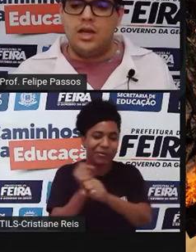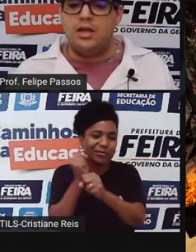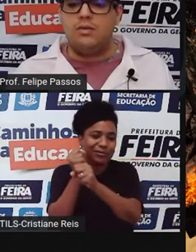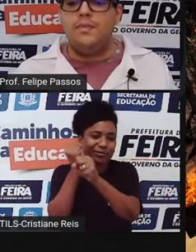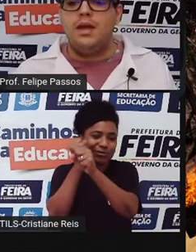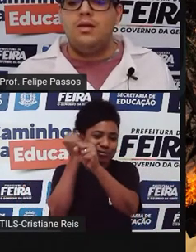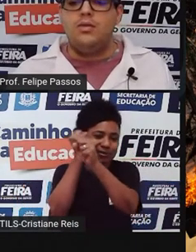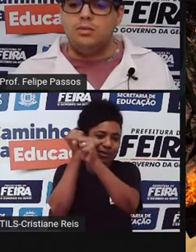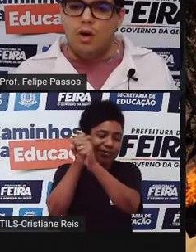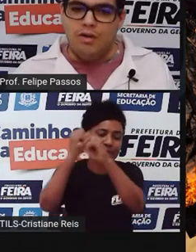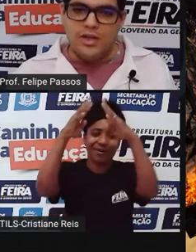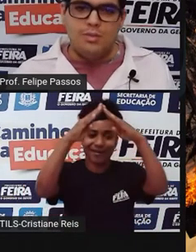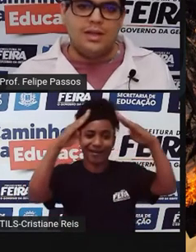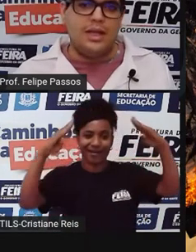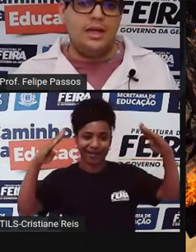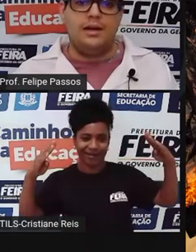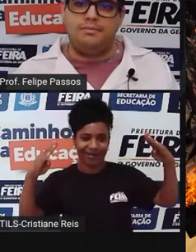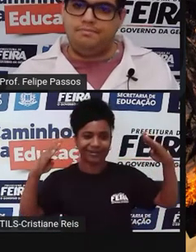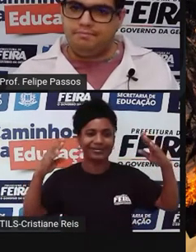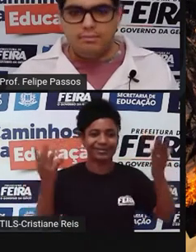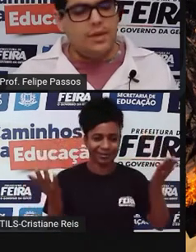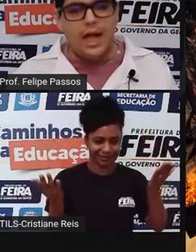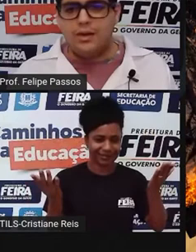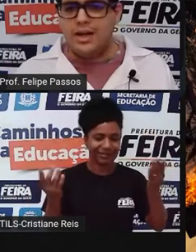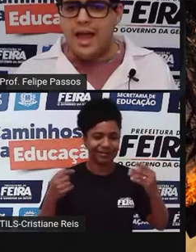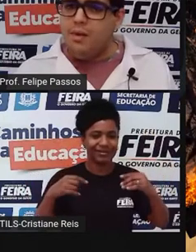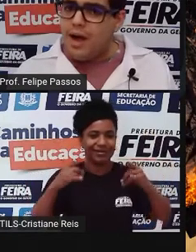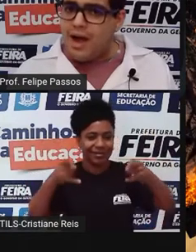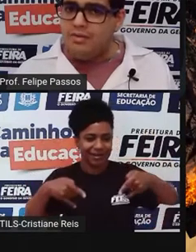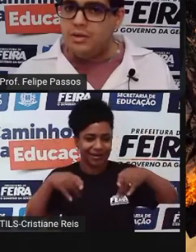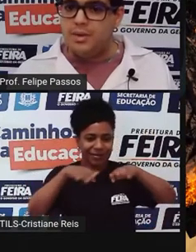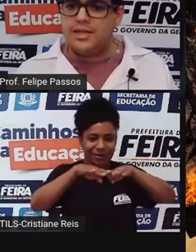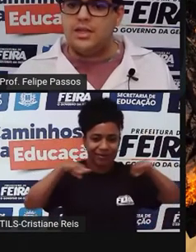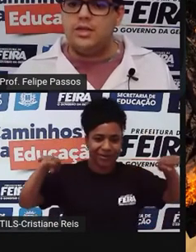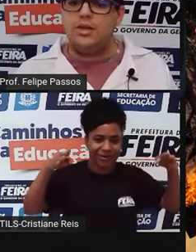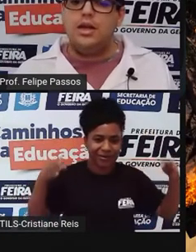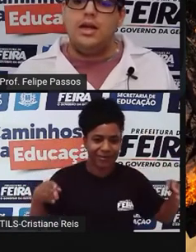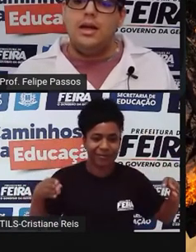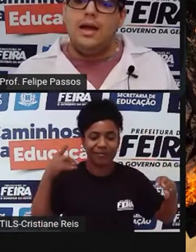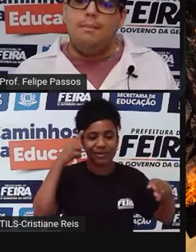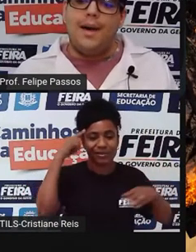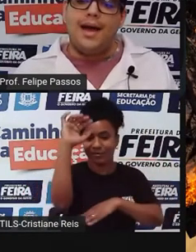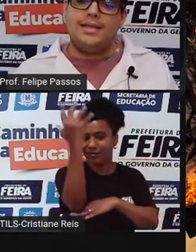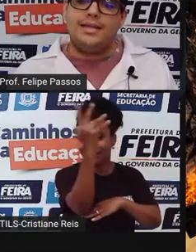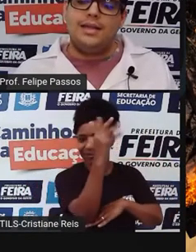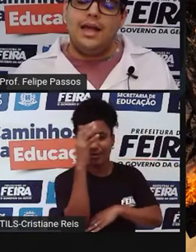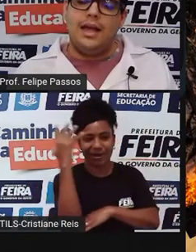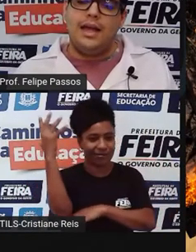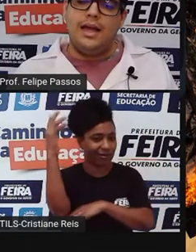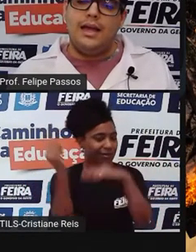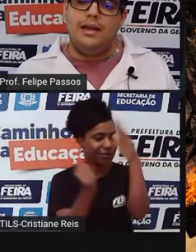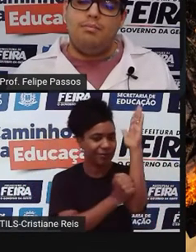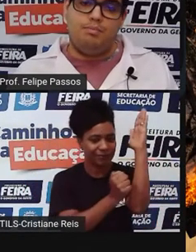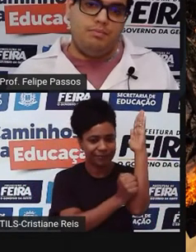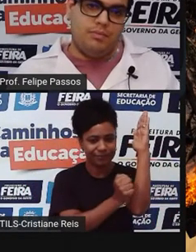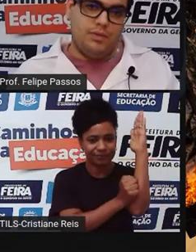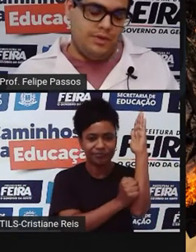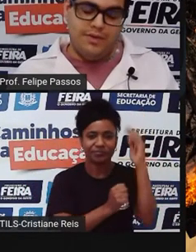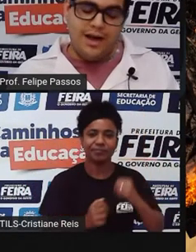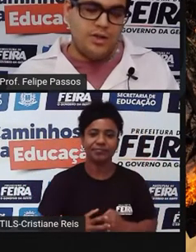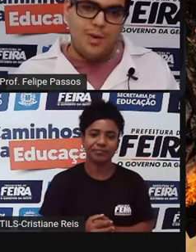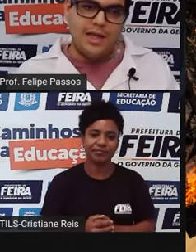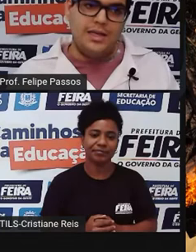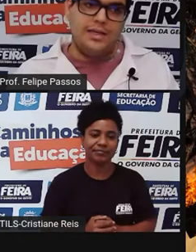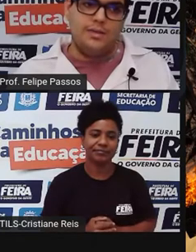tem jeito. Os móveis de madeira, aquilo ali era uma árvore, pensa nisso. Mas,